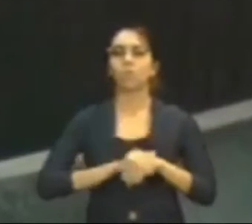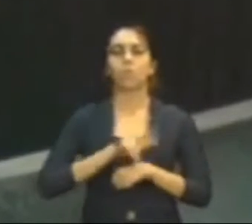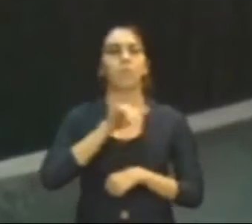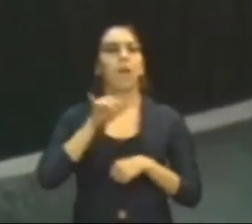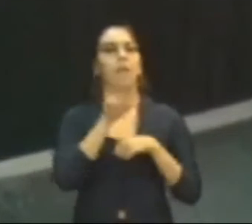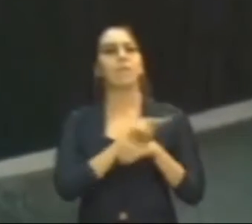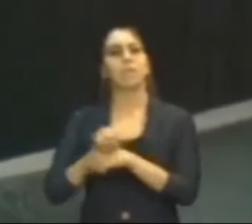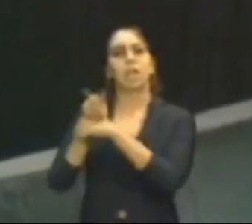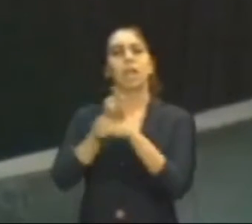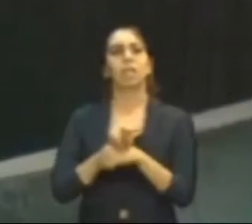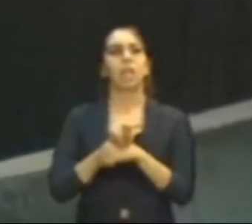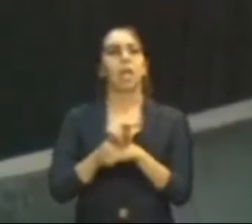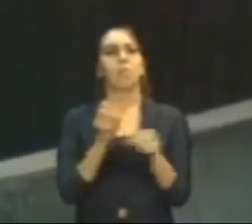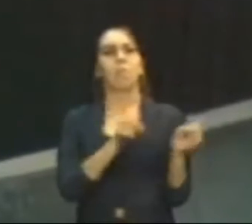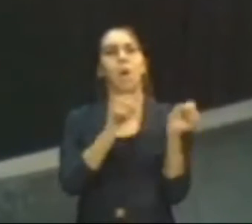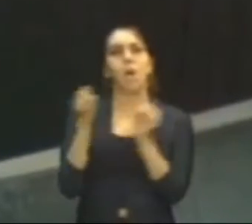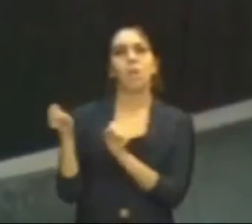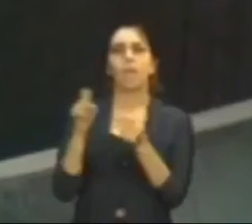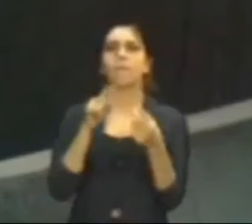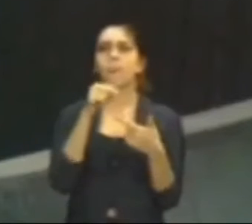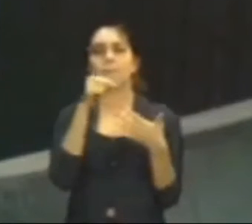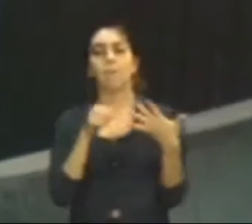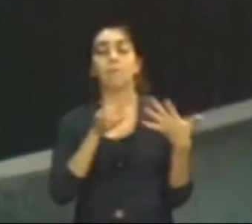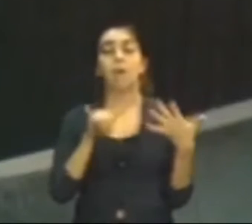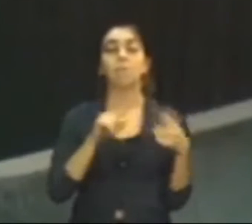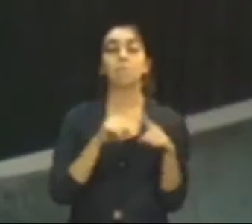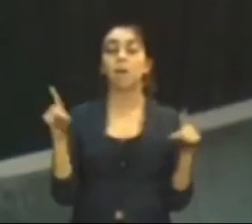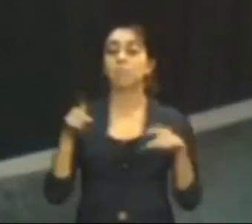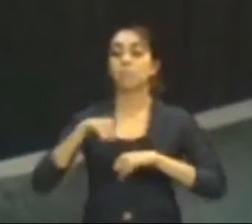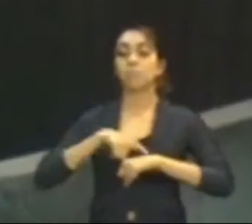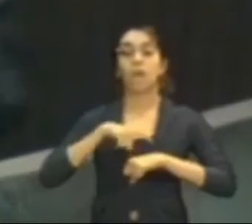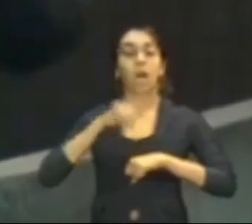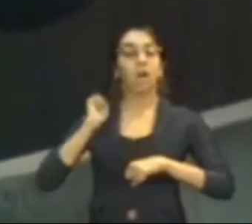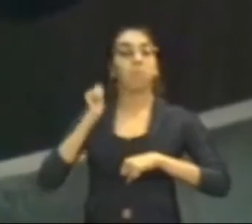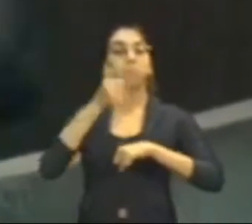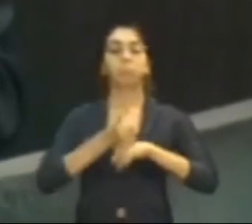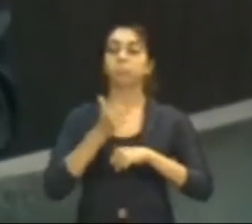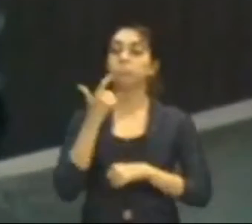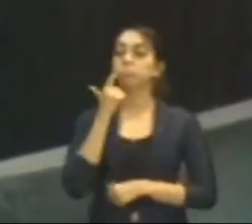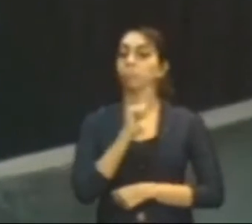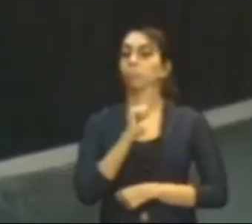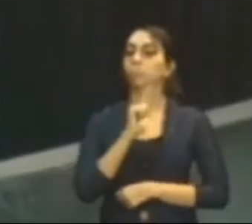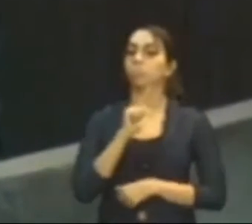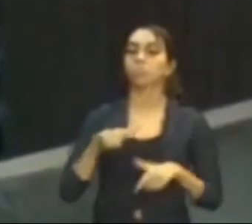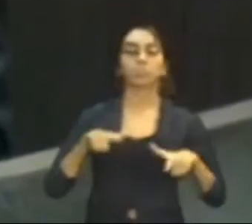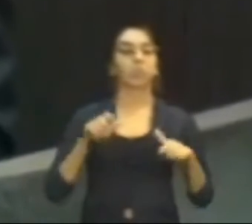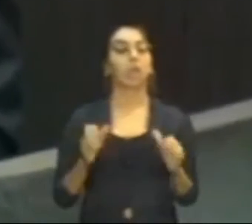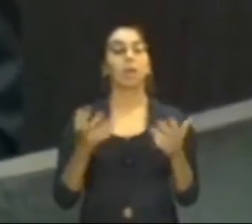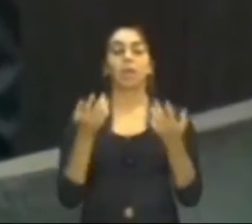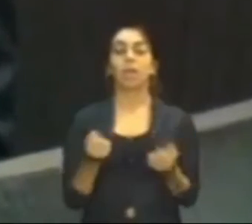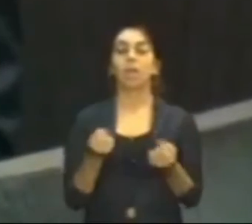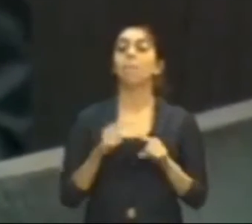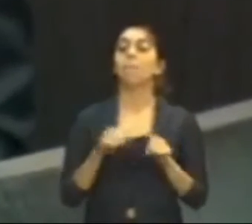dos atos do Poder Executivo, aí ele chega, se elege, quando é diplomado, aí